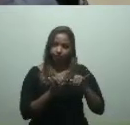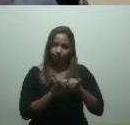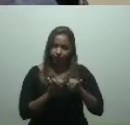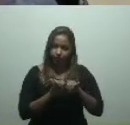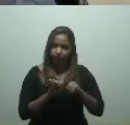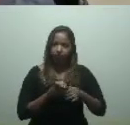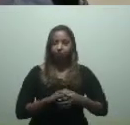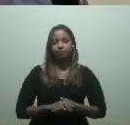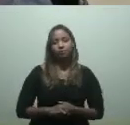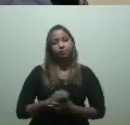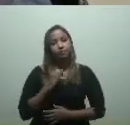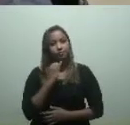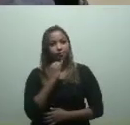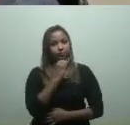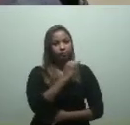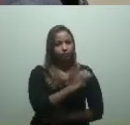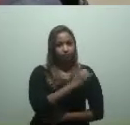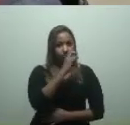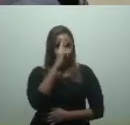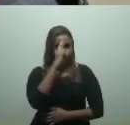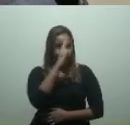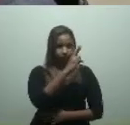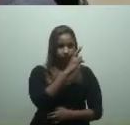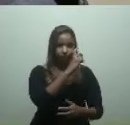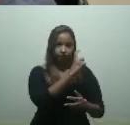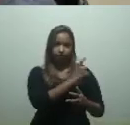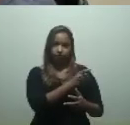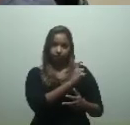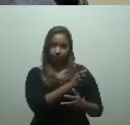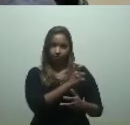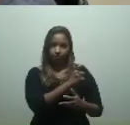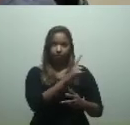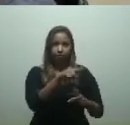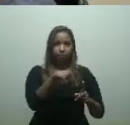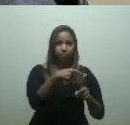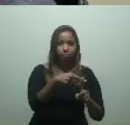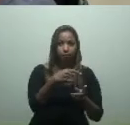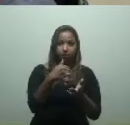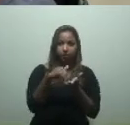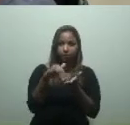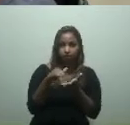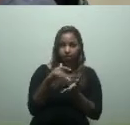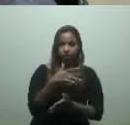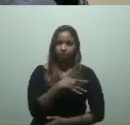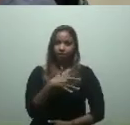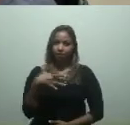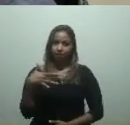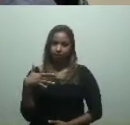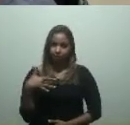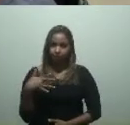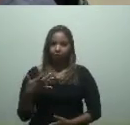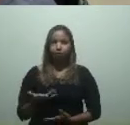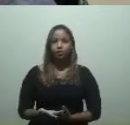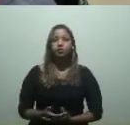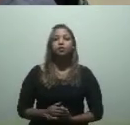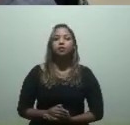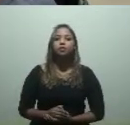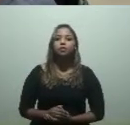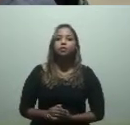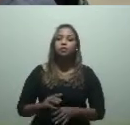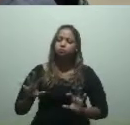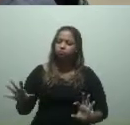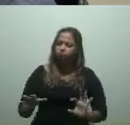Legislativa, vem indicar ao chefe do Executivo Municipal, extensiva Secretaria de Saúde, a CESAD, que